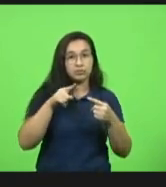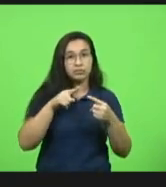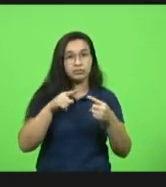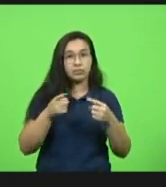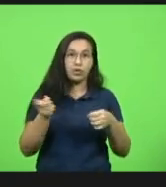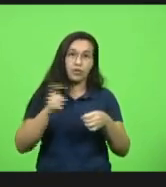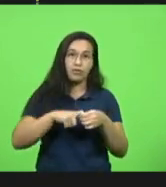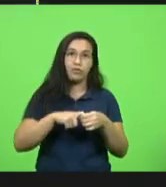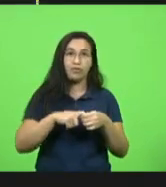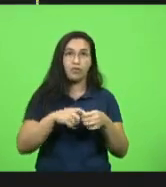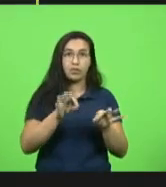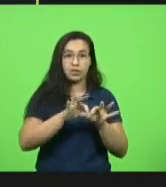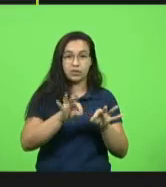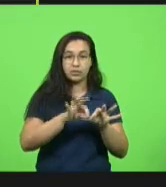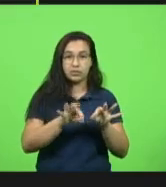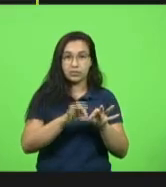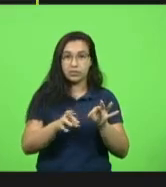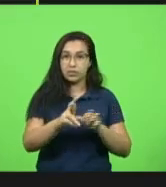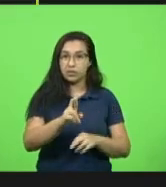diligenciamento.